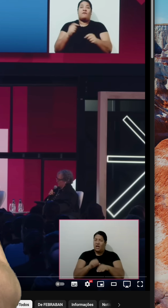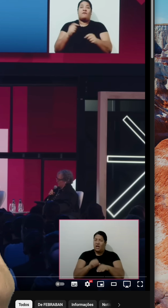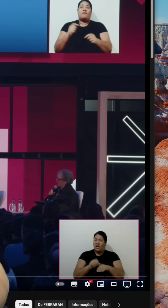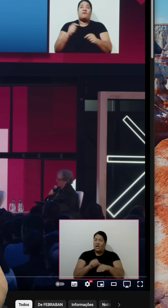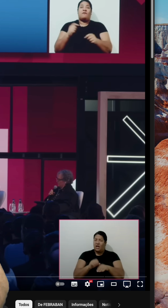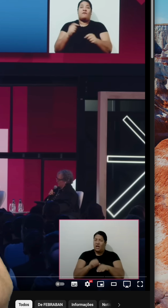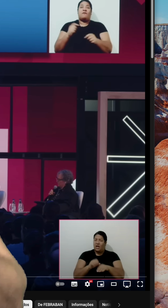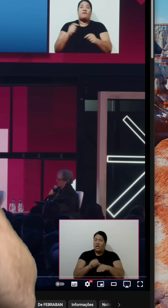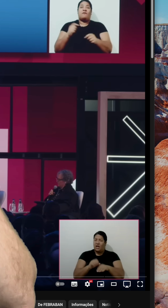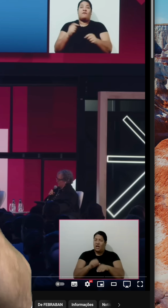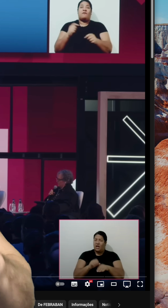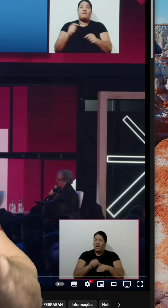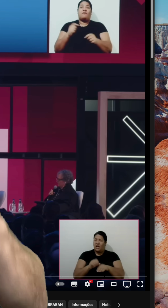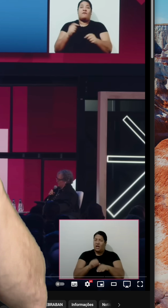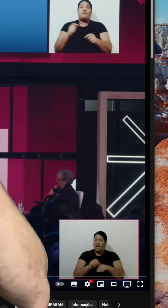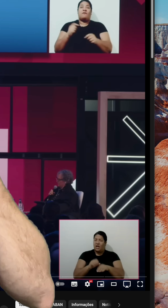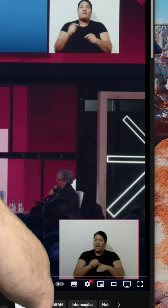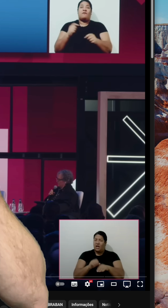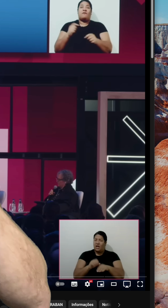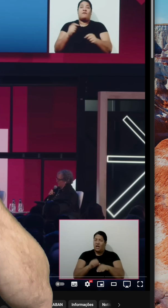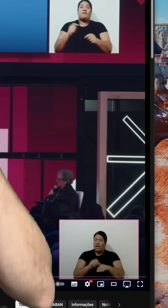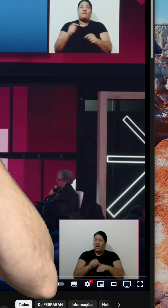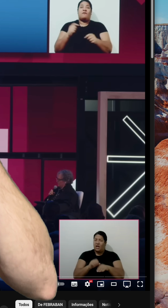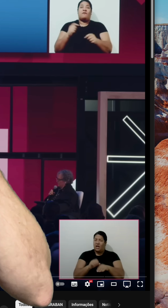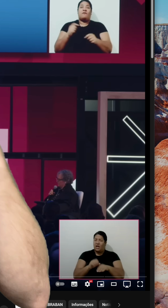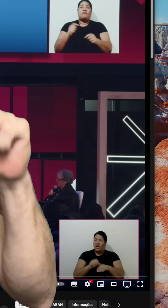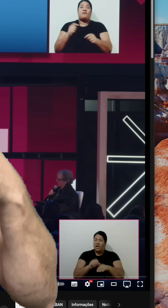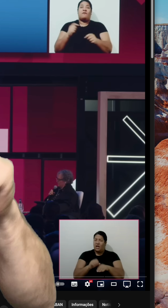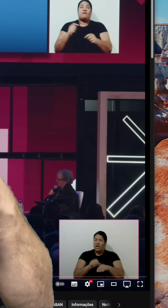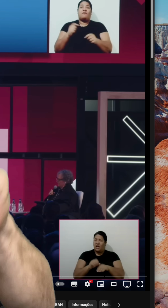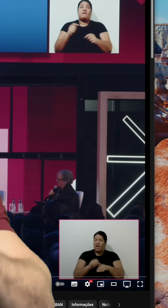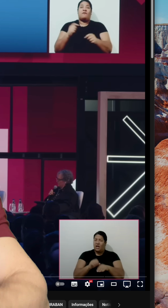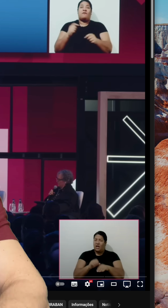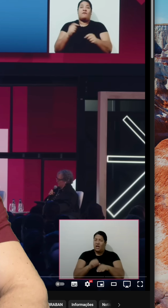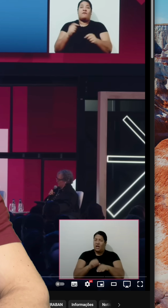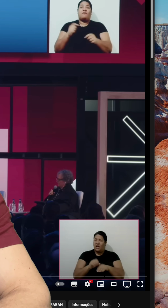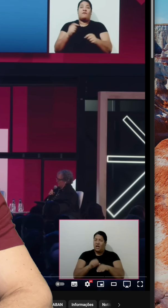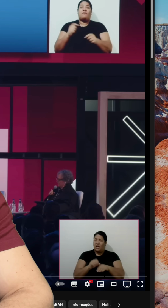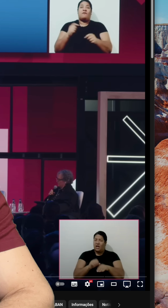vocês, eu queria trazer para vocês discutirem, para dar